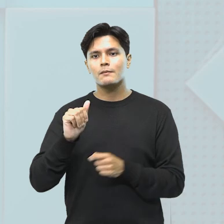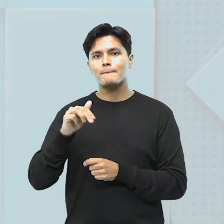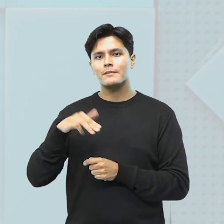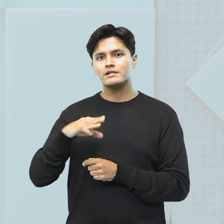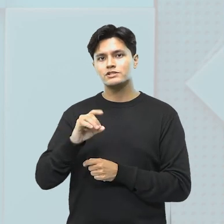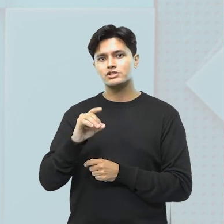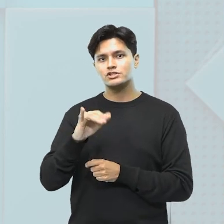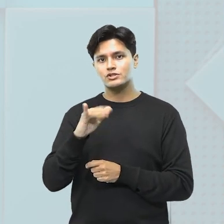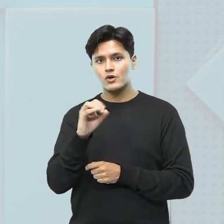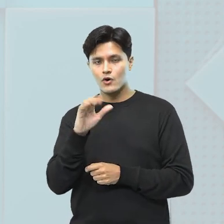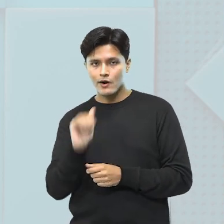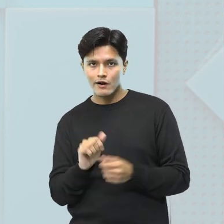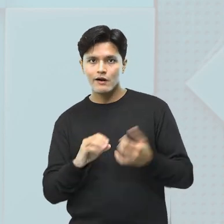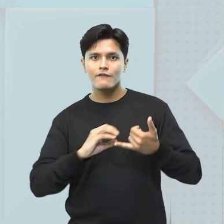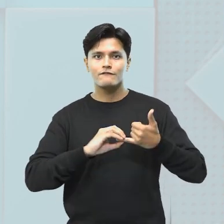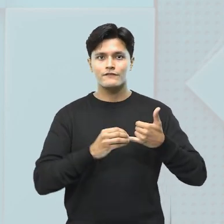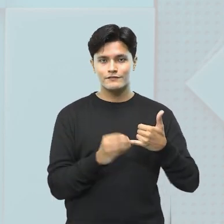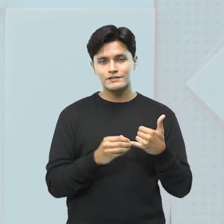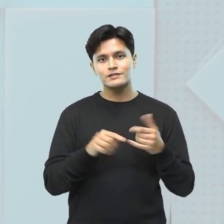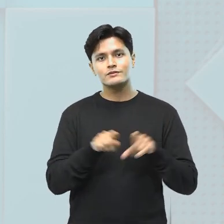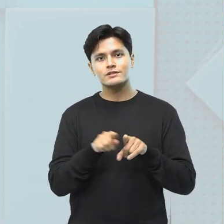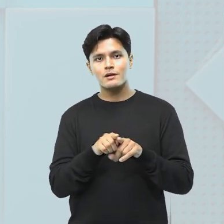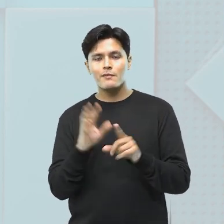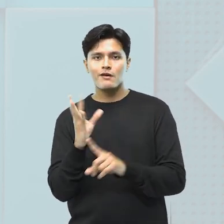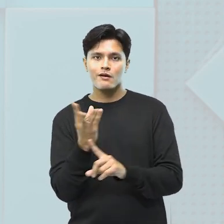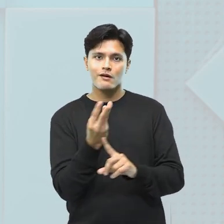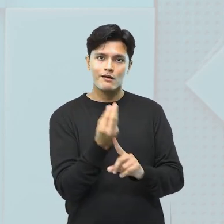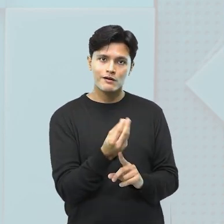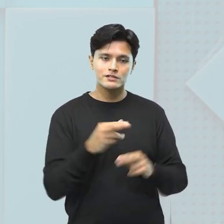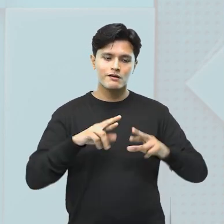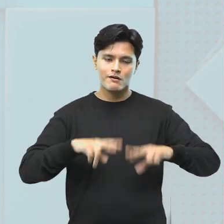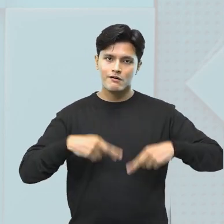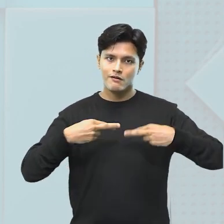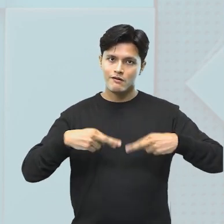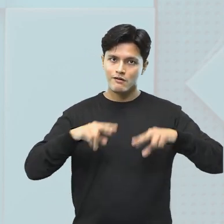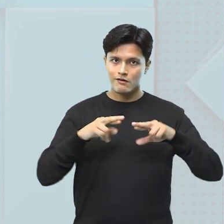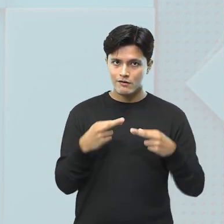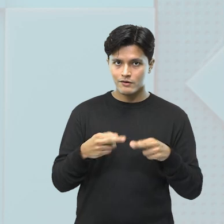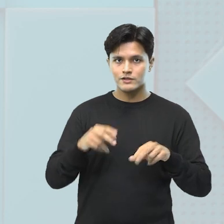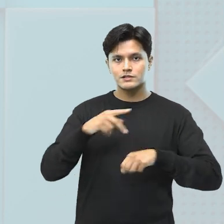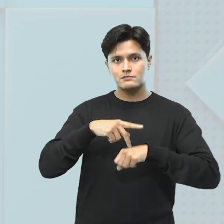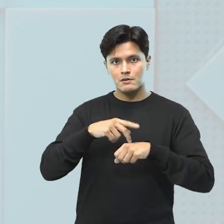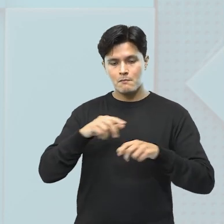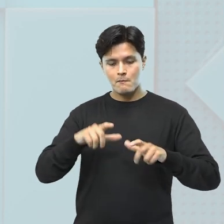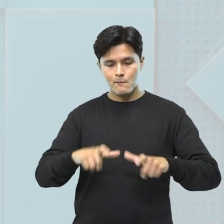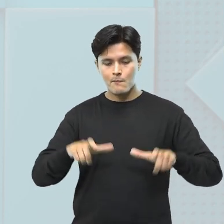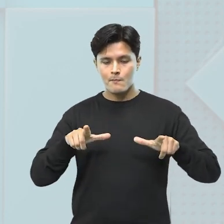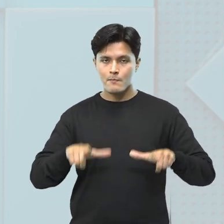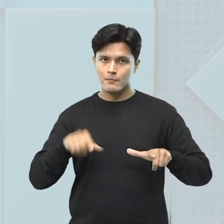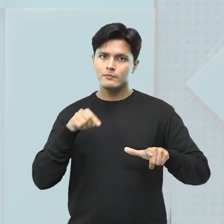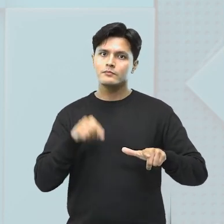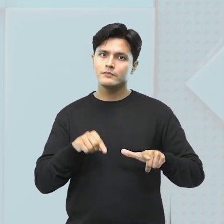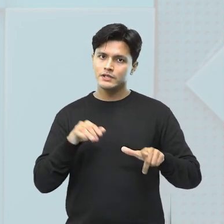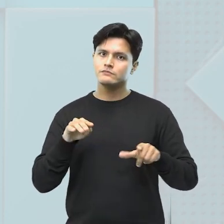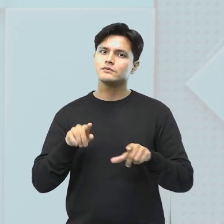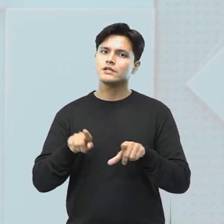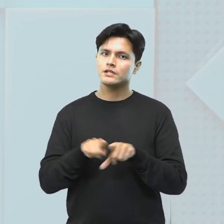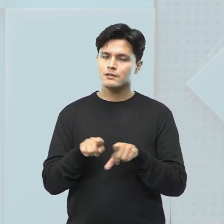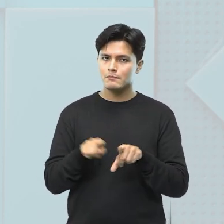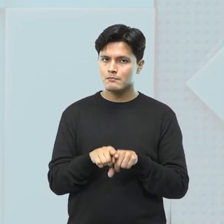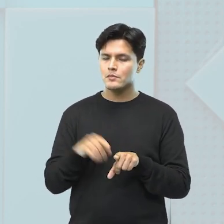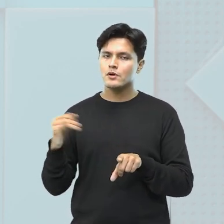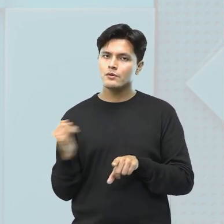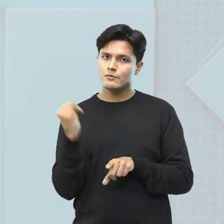milho, feijão e o artesanato, como redes e cerâmicas, também eram elementos centrais na